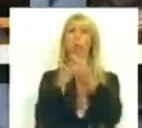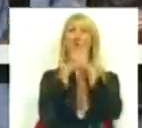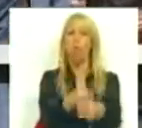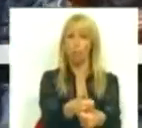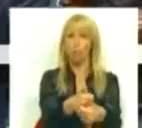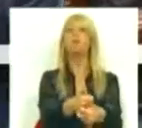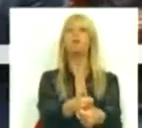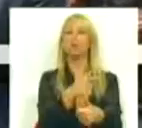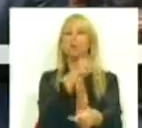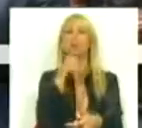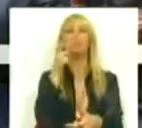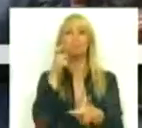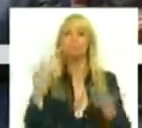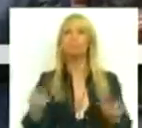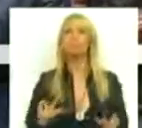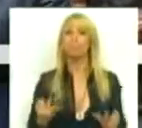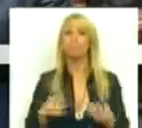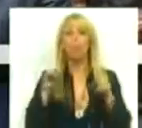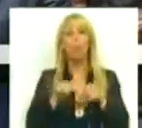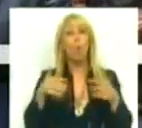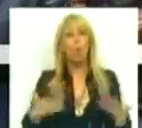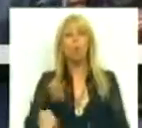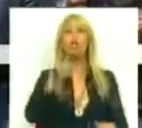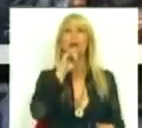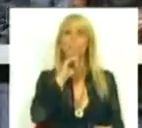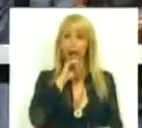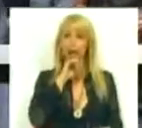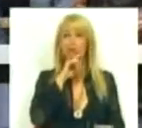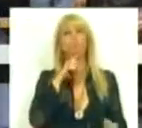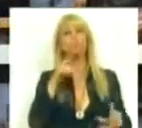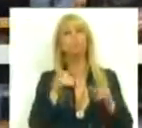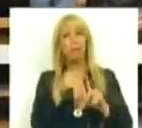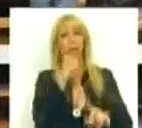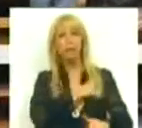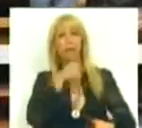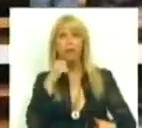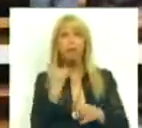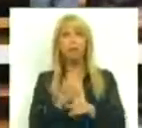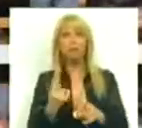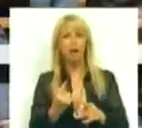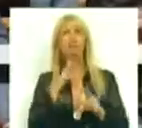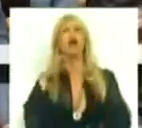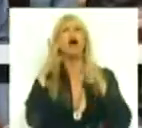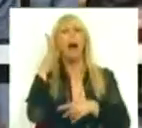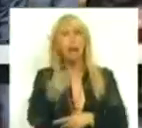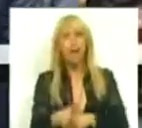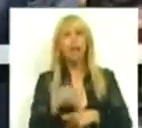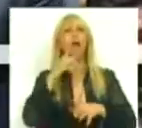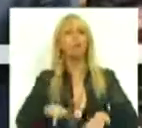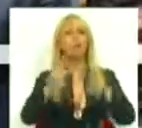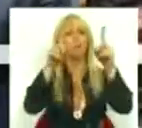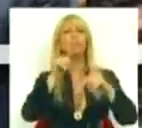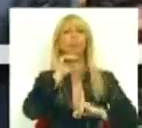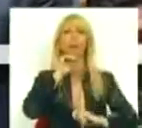somos capazes de fazer sacrifícios hoje para poder crescer amanhã. E, sobretudo, Sr. Primeiro-Ministro, o país